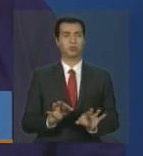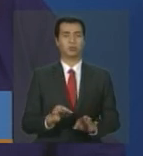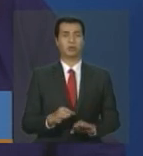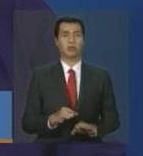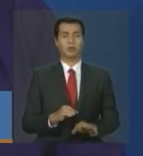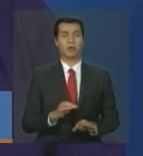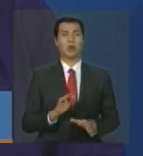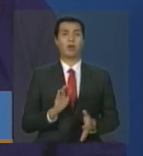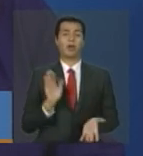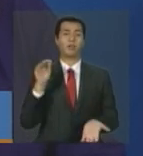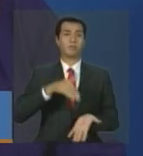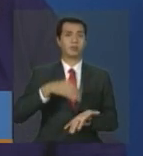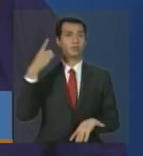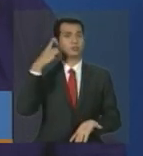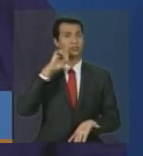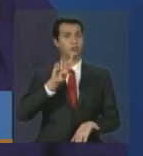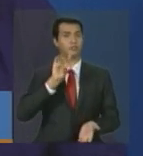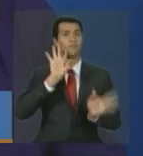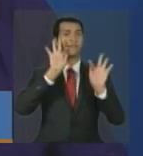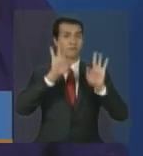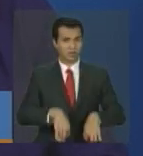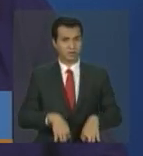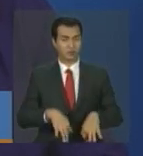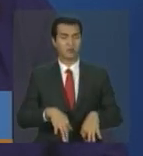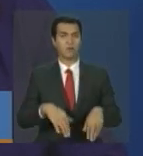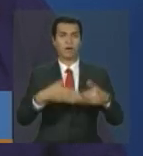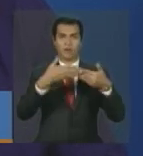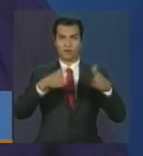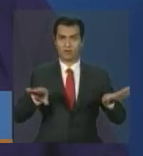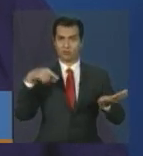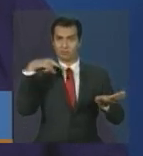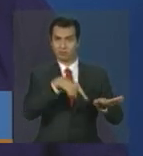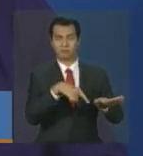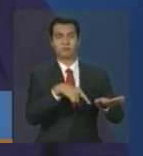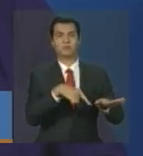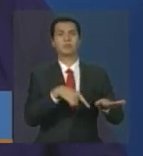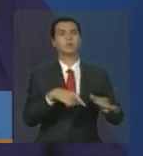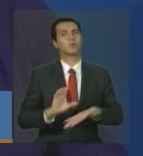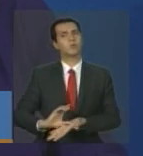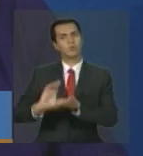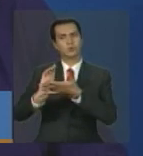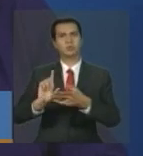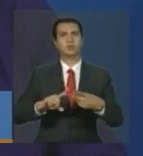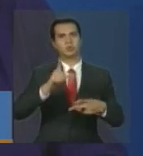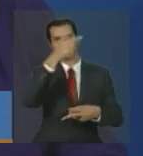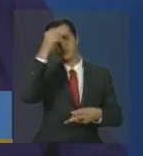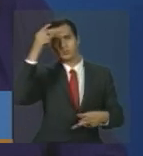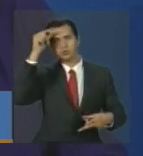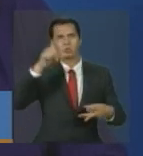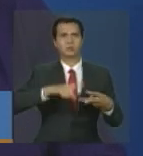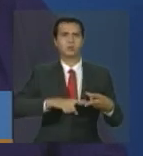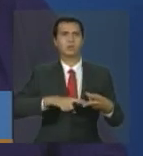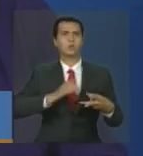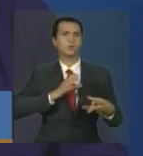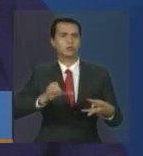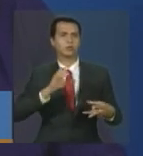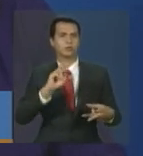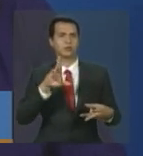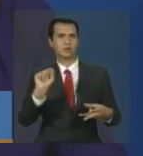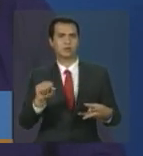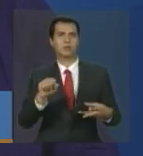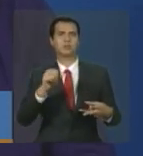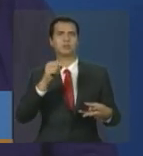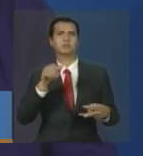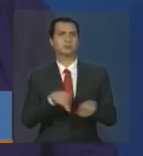estiver aberto os conselhos os municípios os coordenadores de cras de